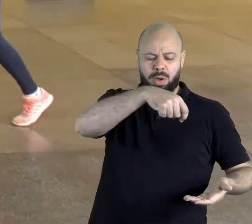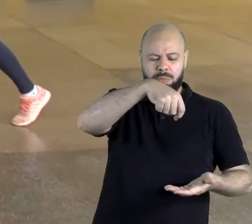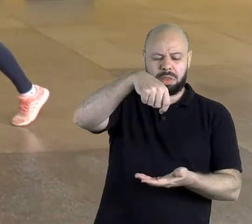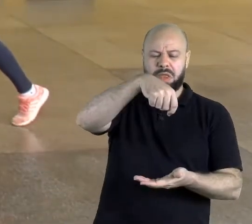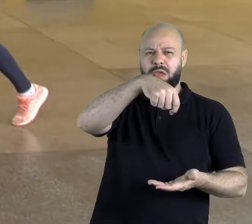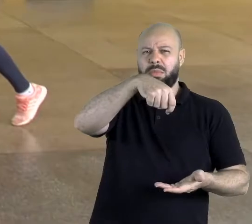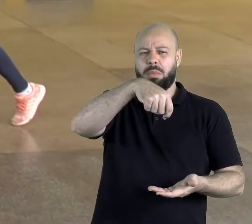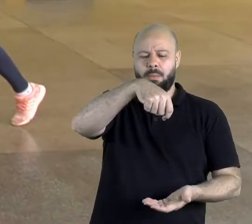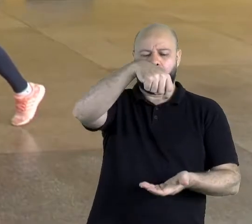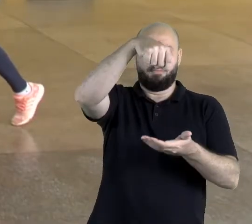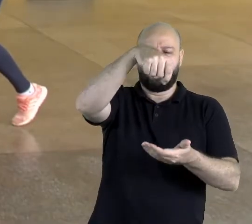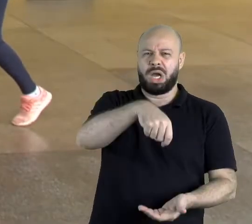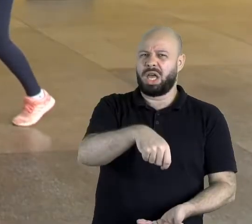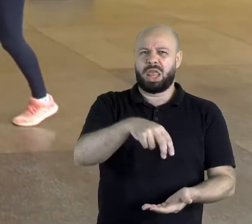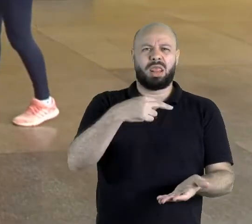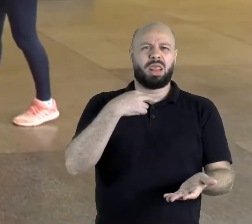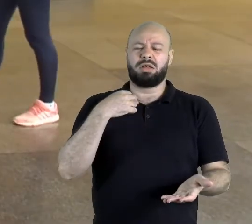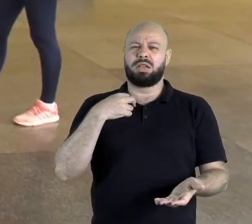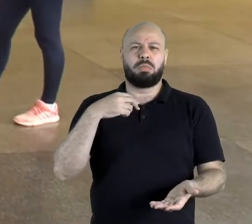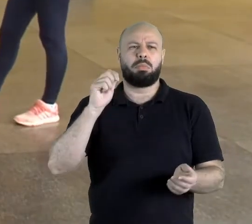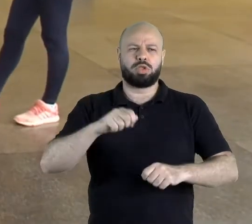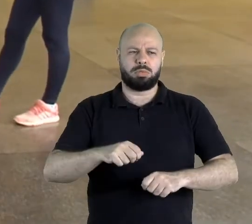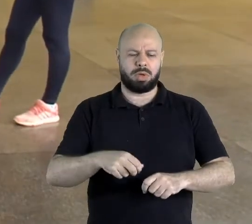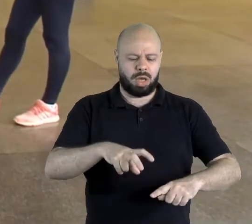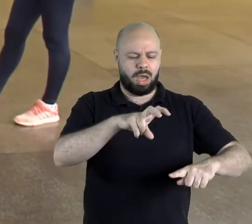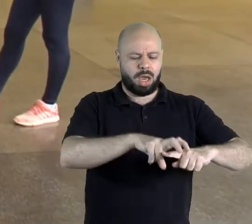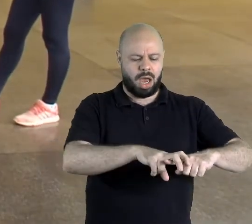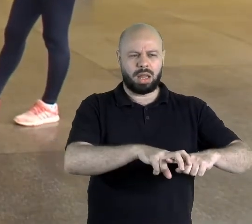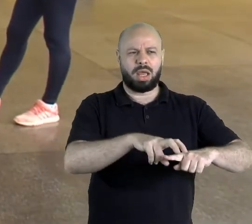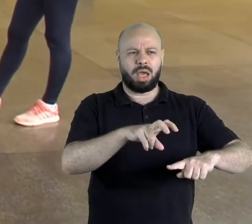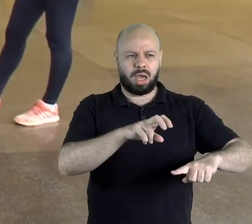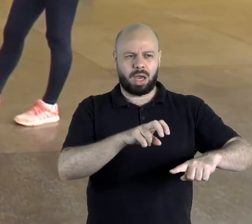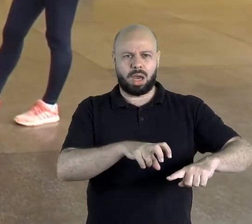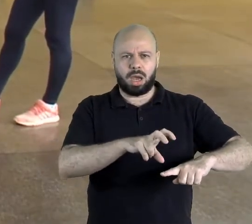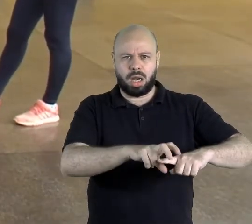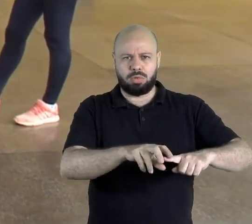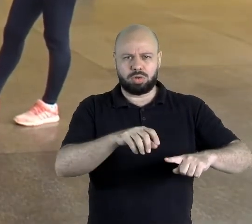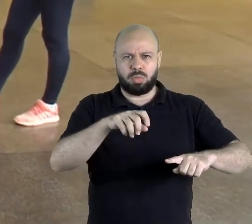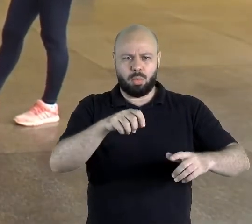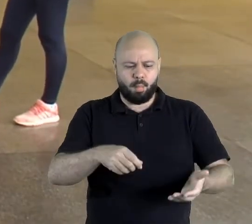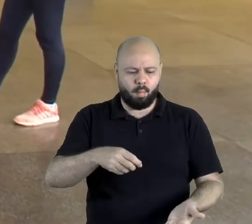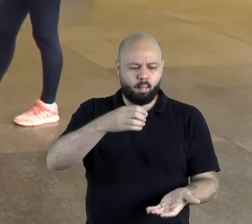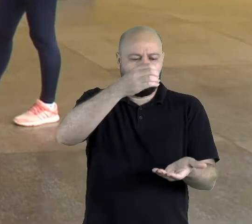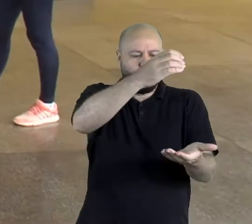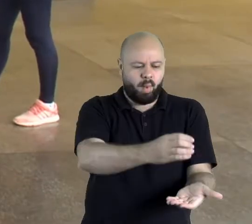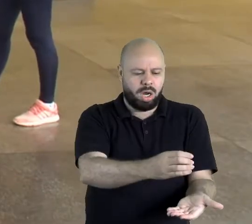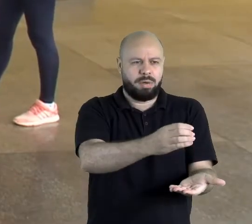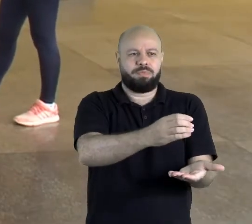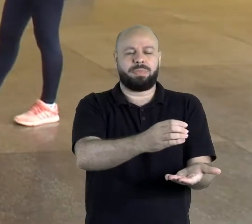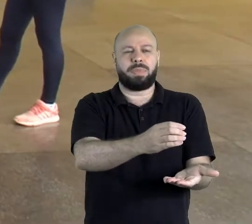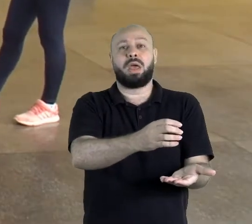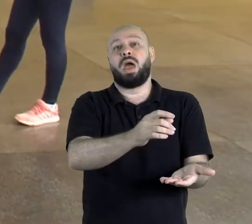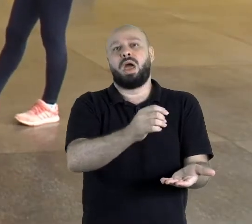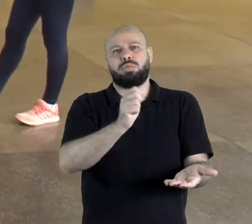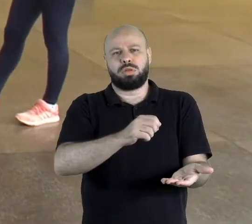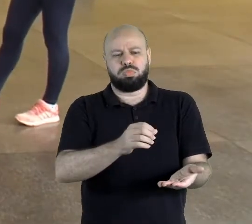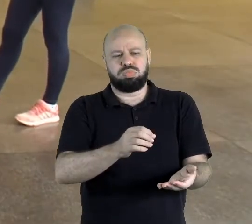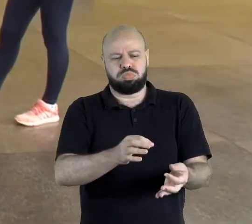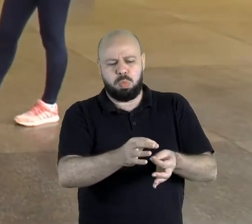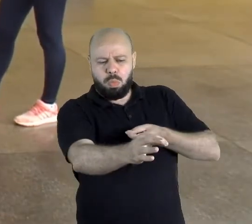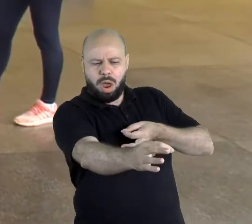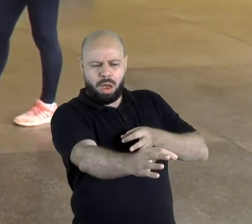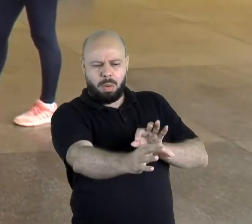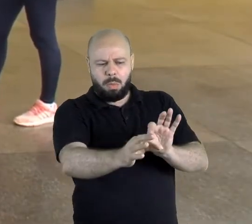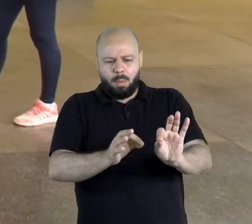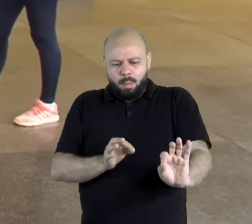chão, o balde em cima de uma cadeira e variar as alturas e as distâncias, tudo bem? Eu não sou muito